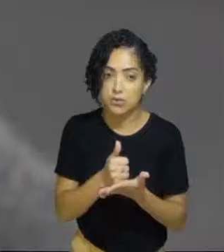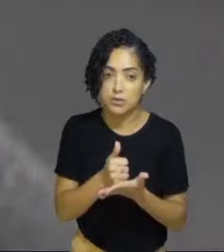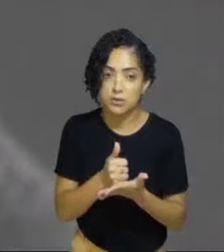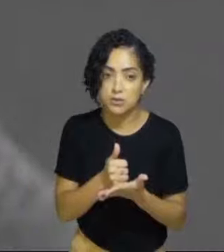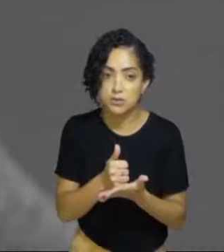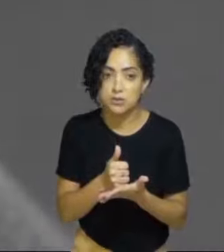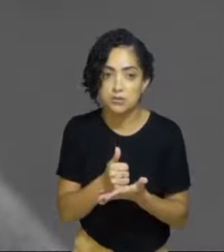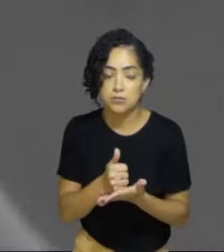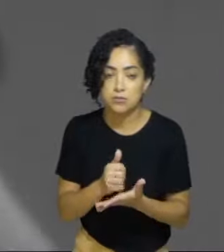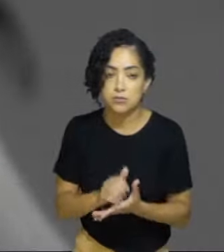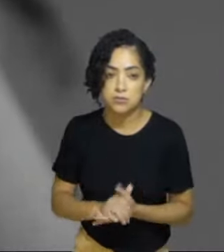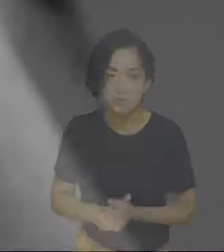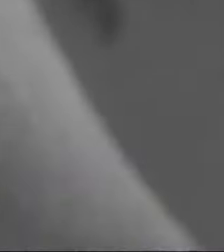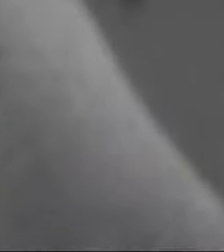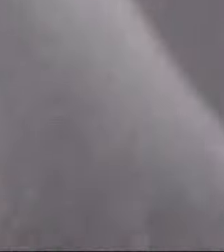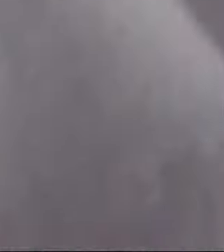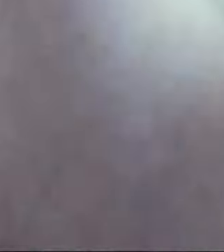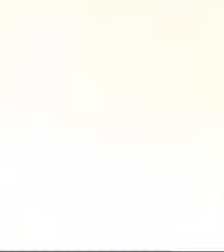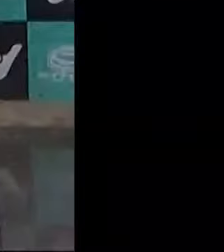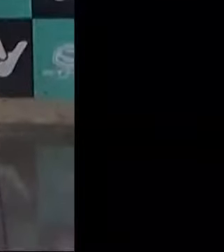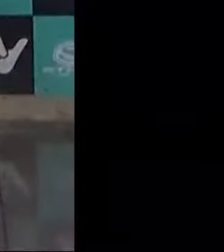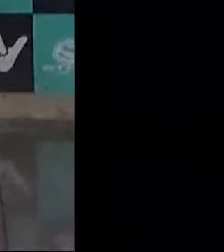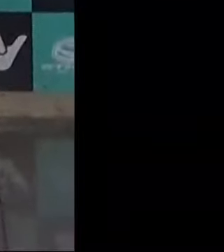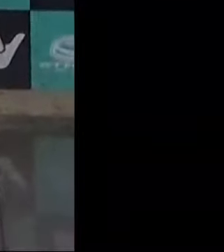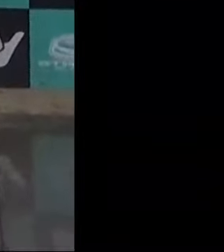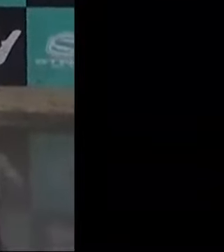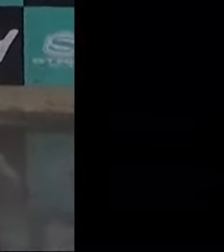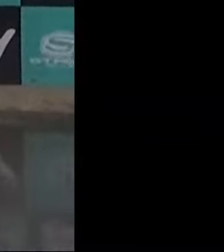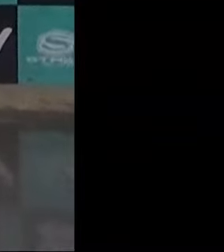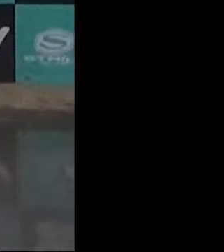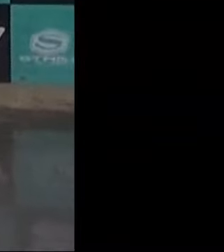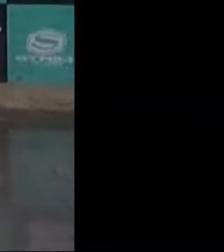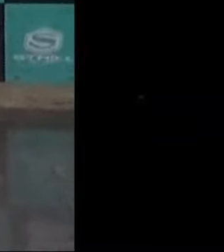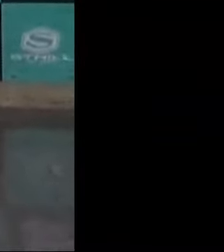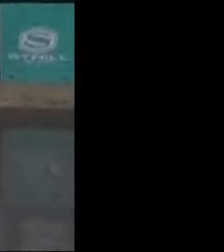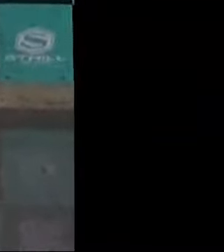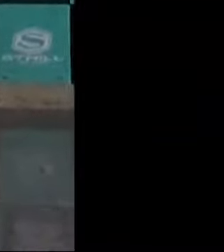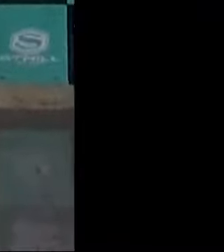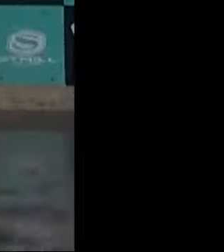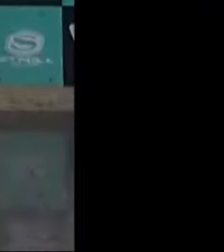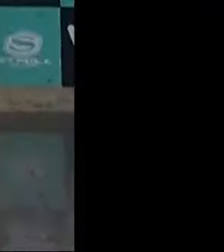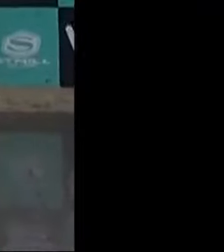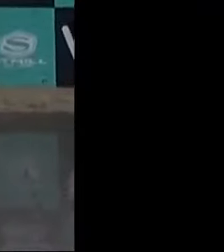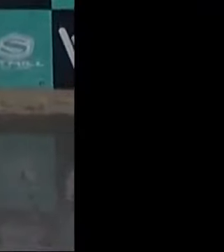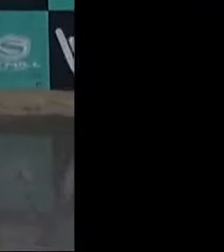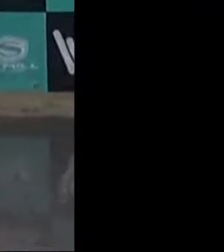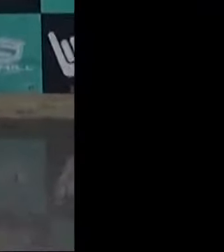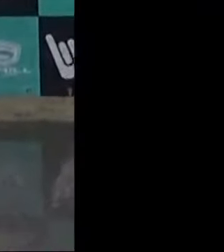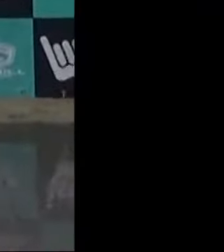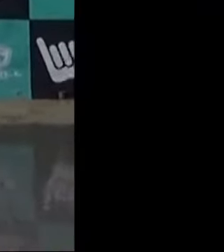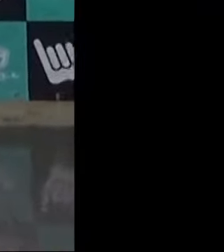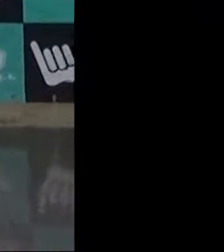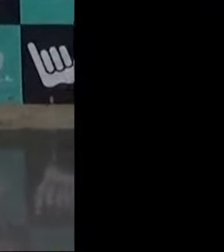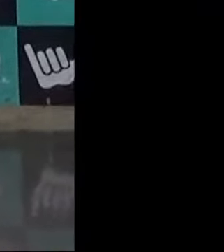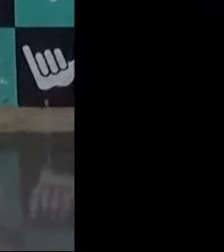E quebrou um paradigma, é a primeira vez que isso acontece, não um campeão, mas uma campeã, uma salva de palmas para a Tainá!